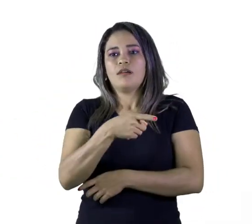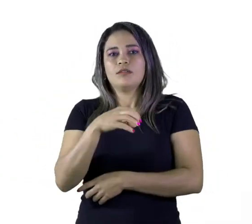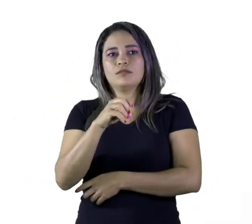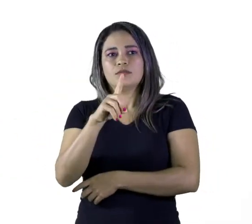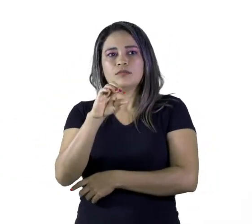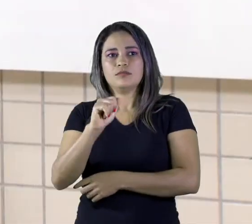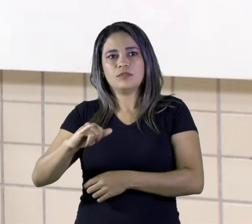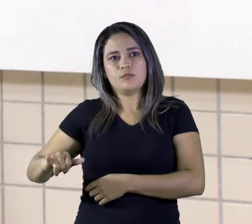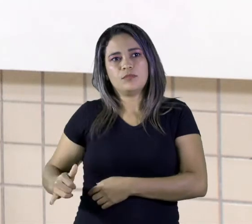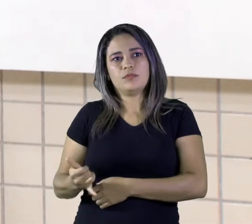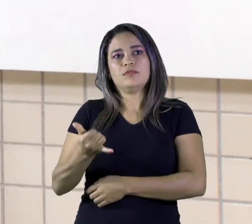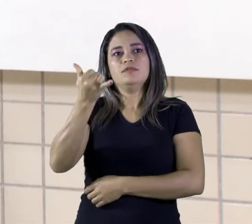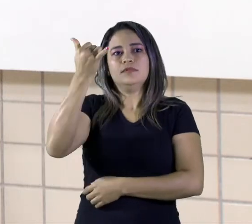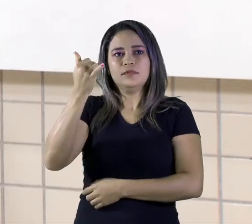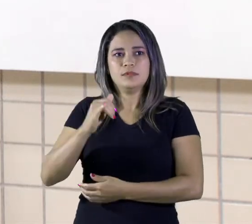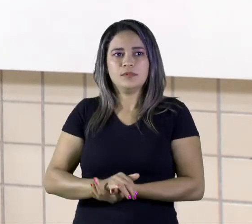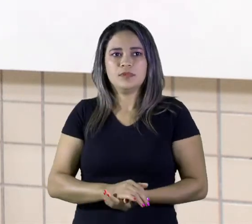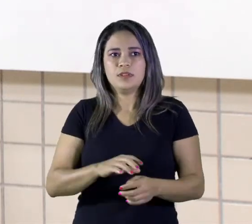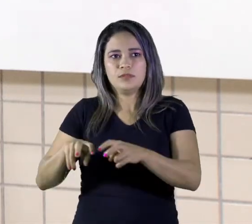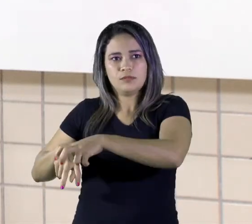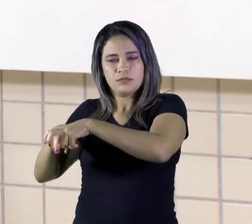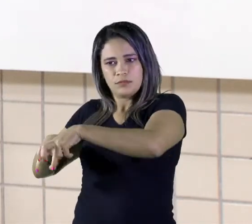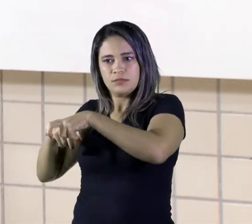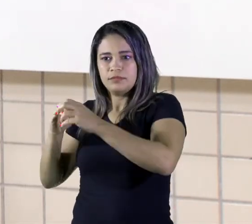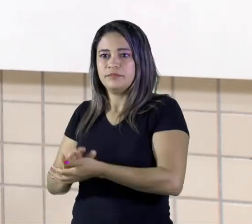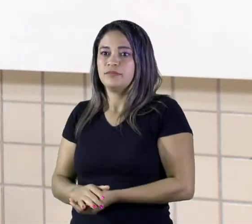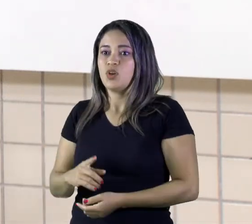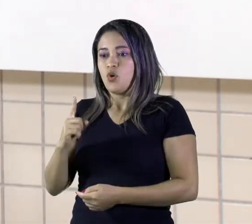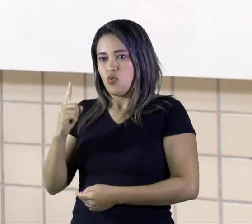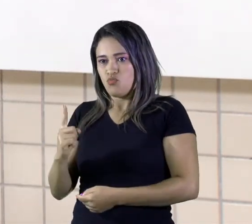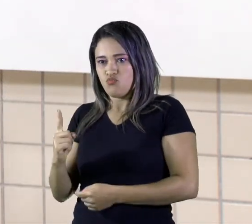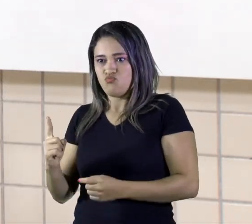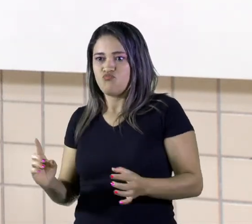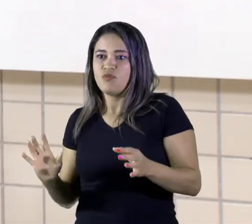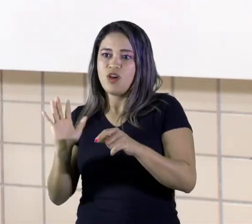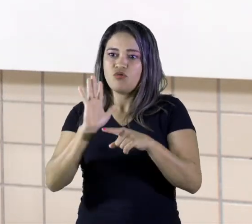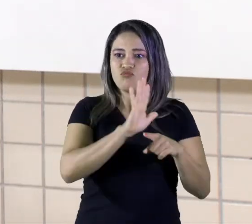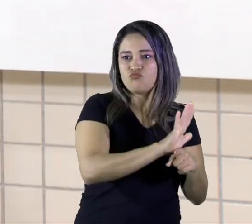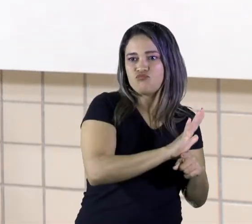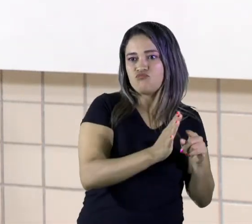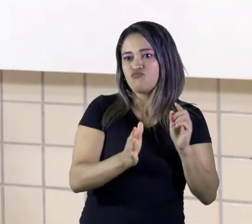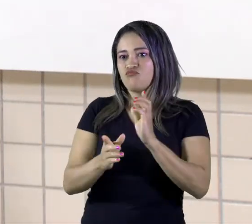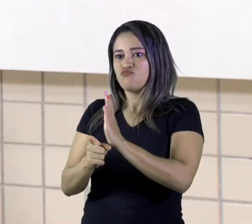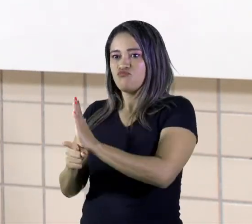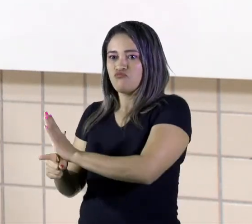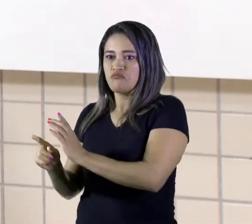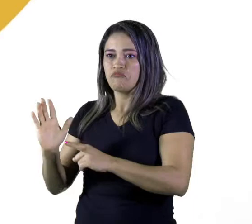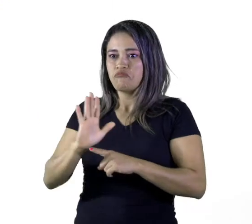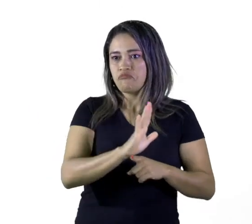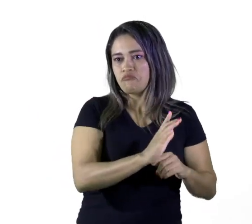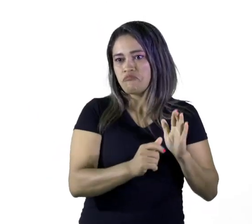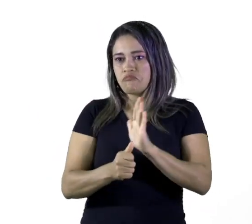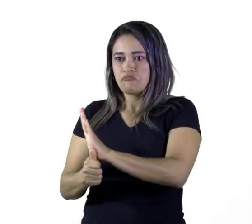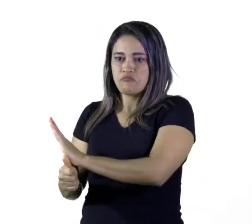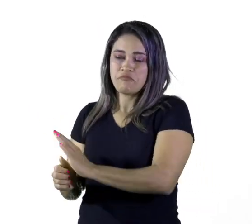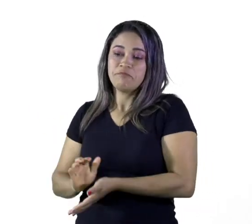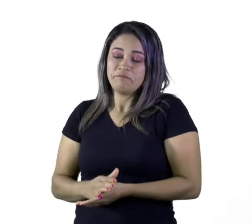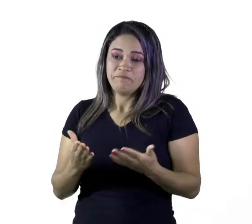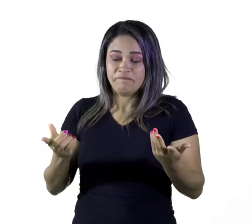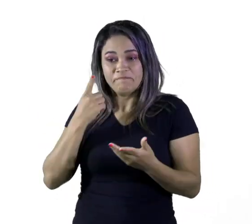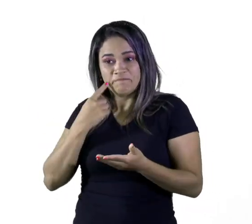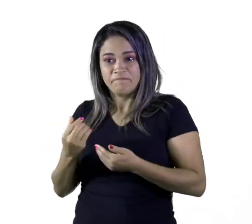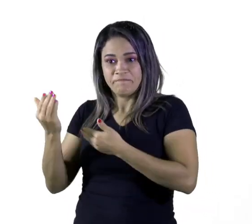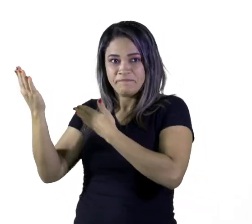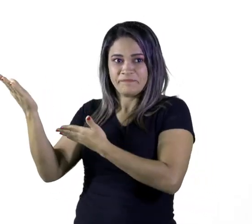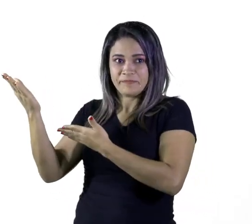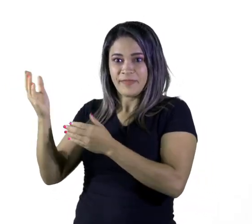certo? Ou seja, um ajuda o outro. Agora eu vou te mostrar bem aí, ó. Claro que eu